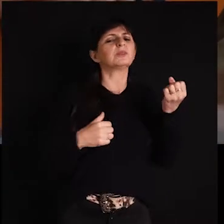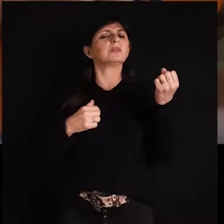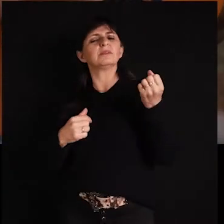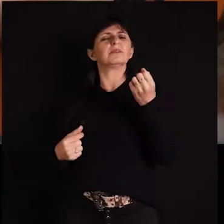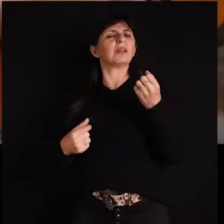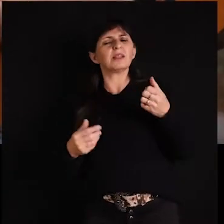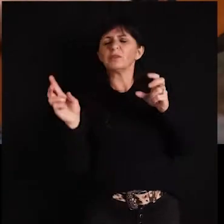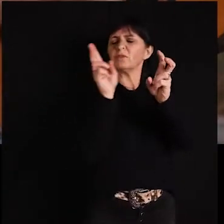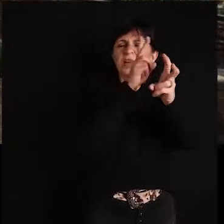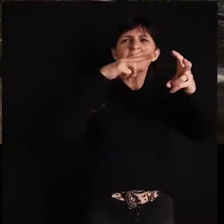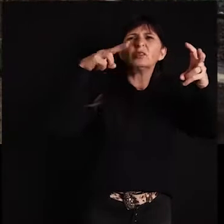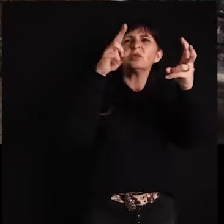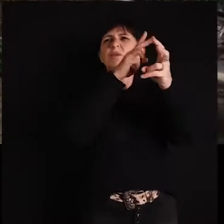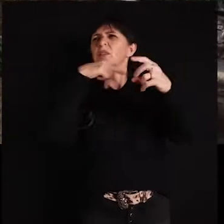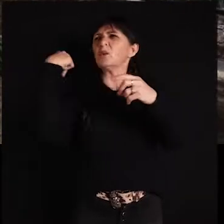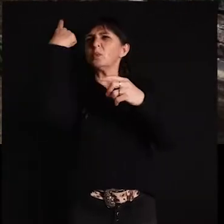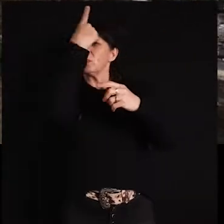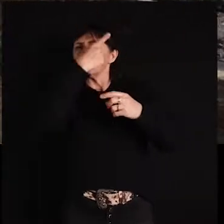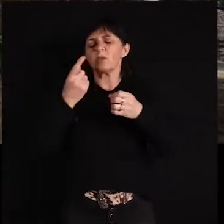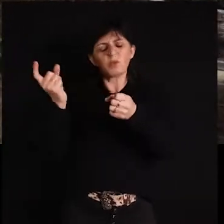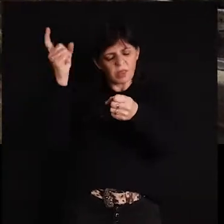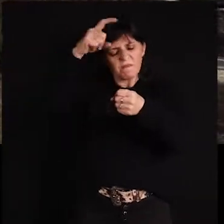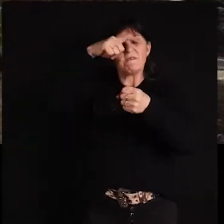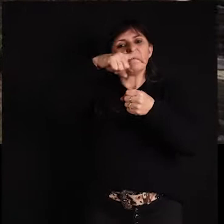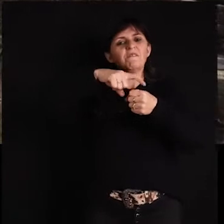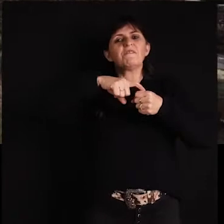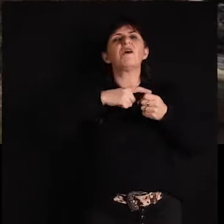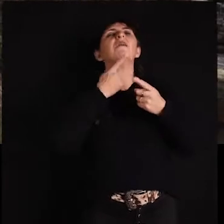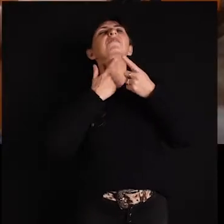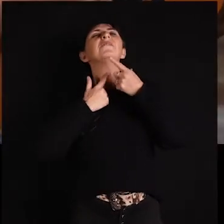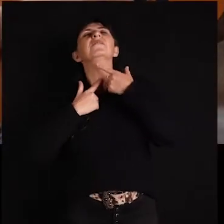Só o vento encontrou o rosto, devolve o gosto da